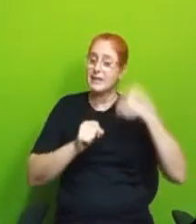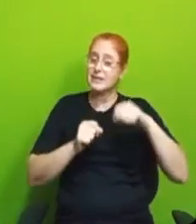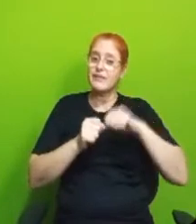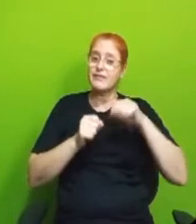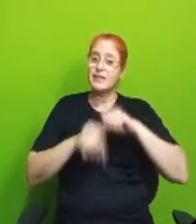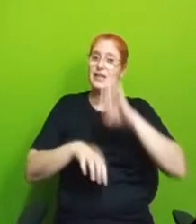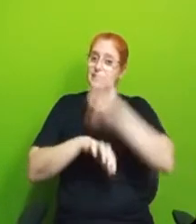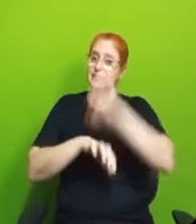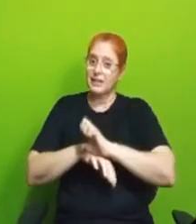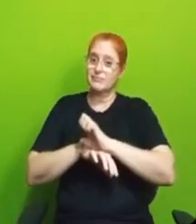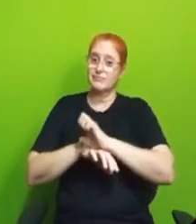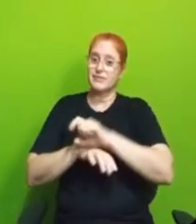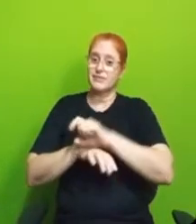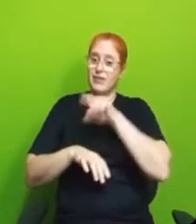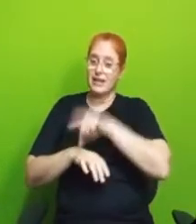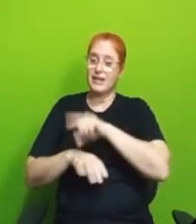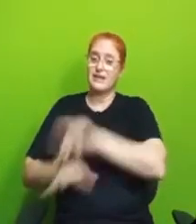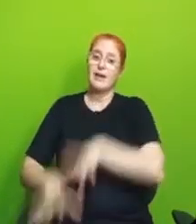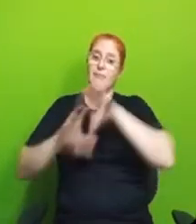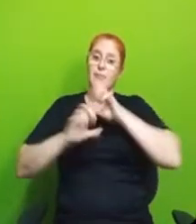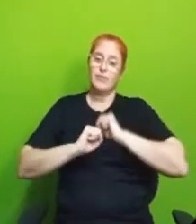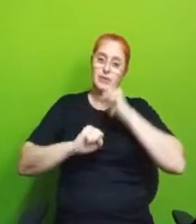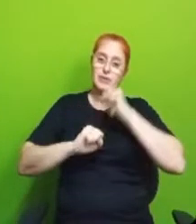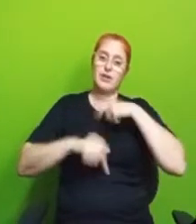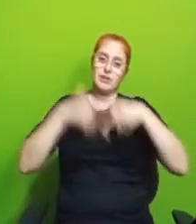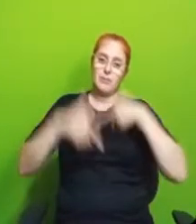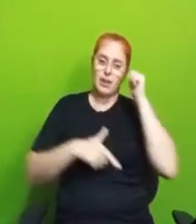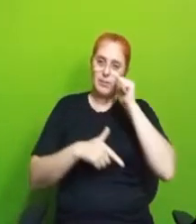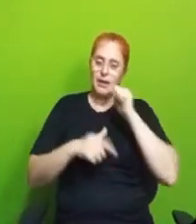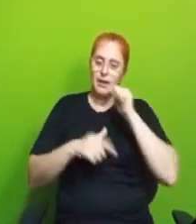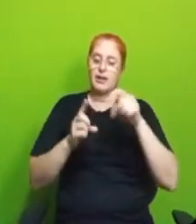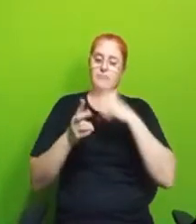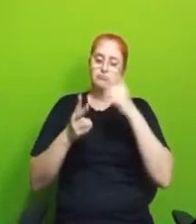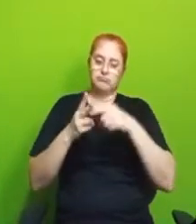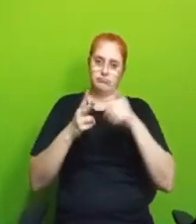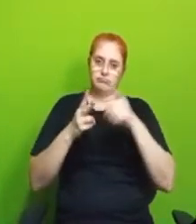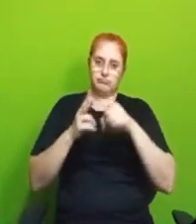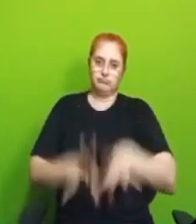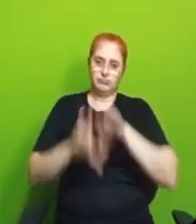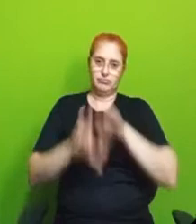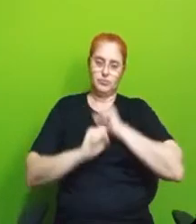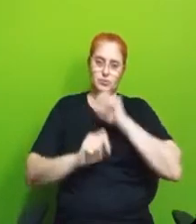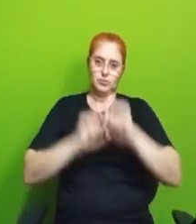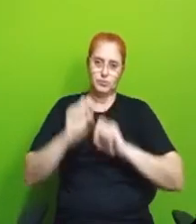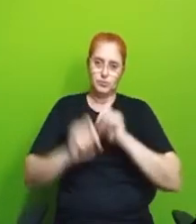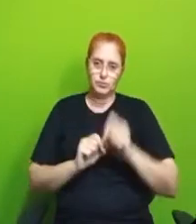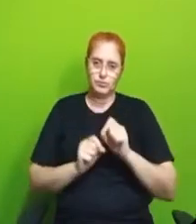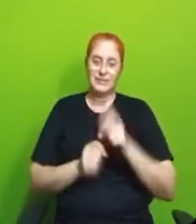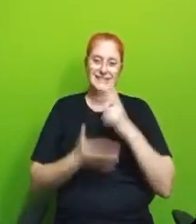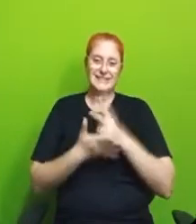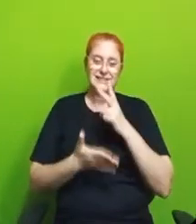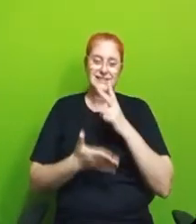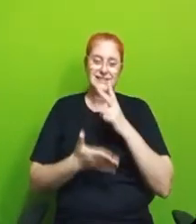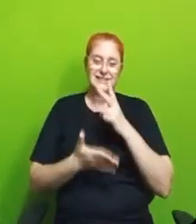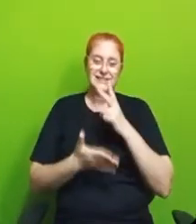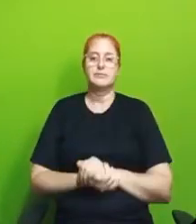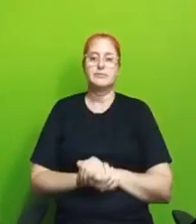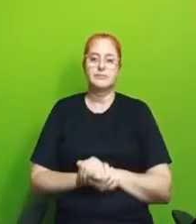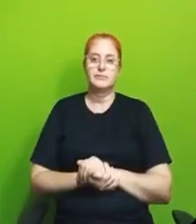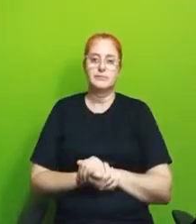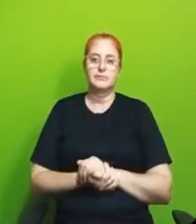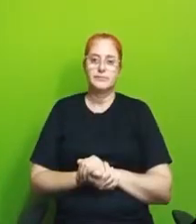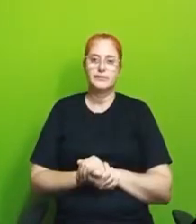apropriação, esse contínuo, né? Uma outra modalidade de apropriação é justamente um contínuo entre o que é a ação